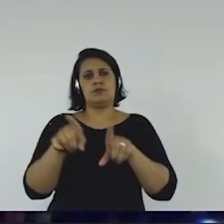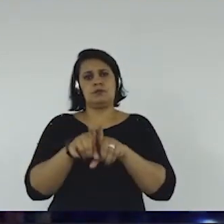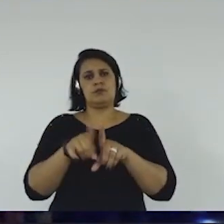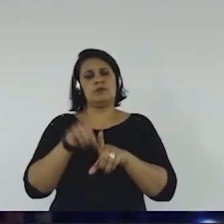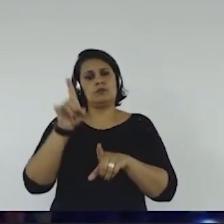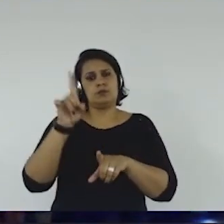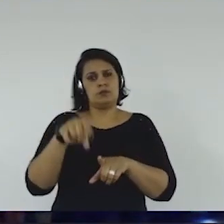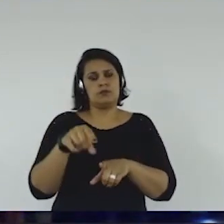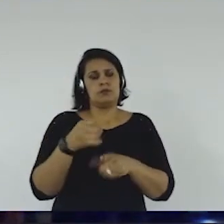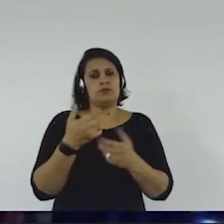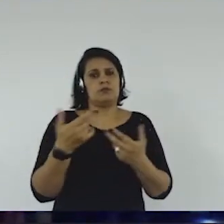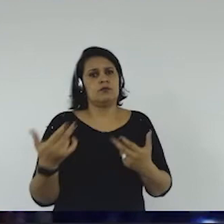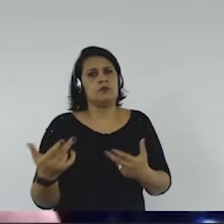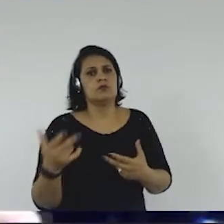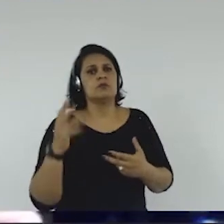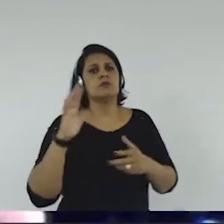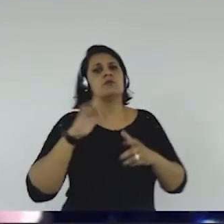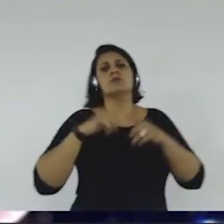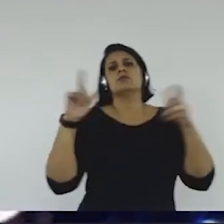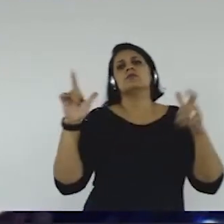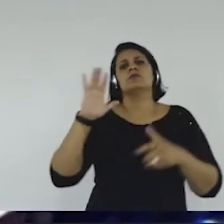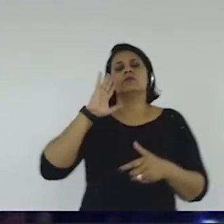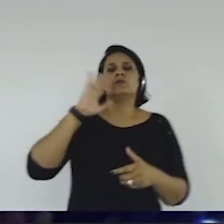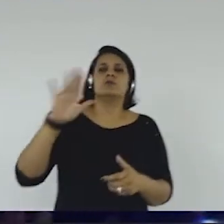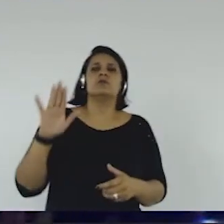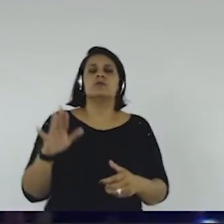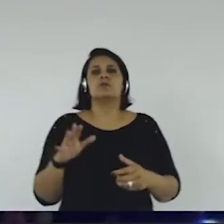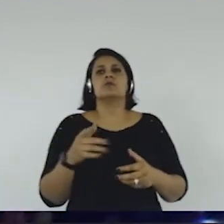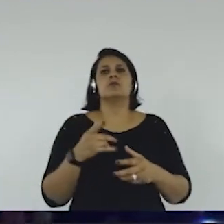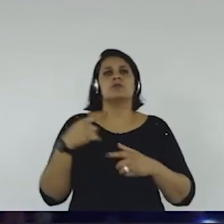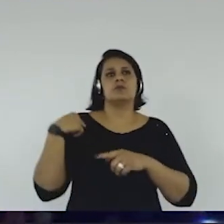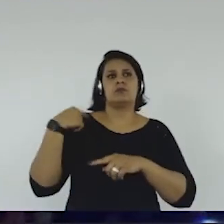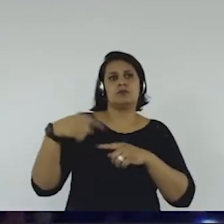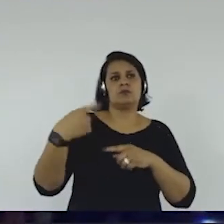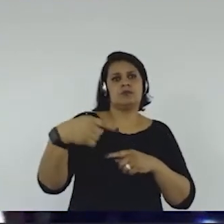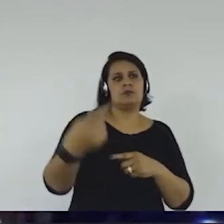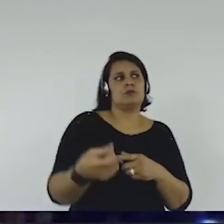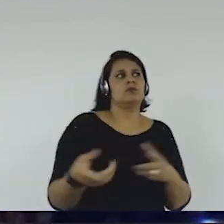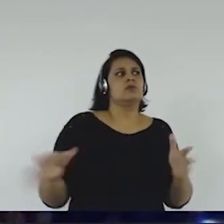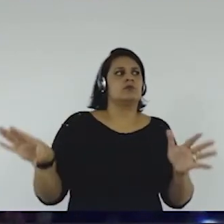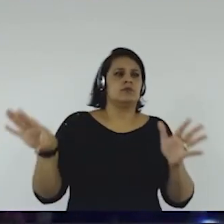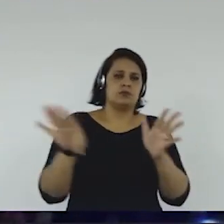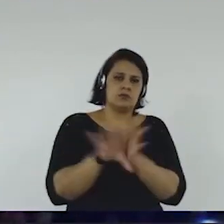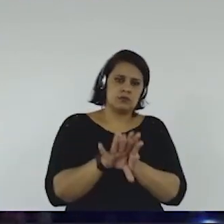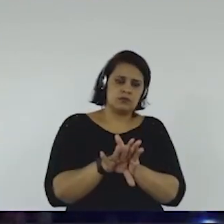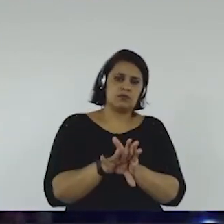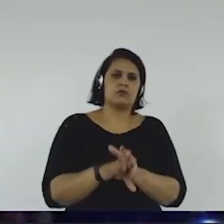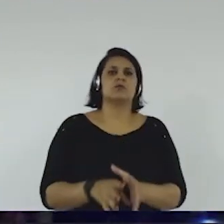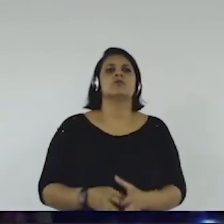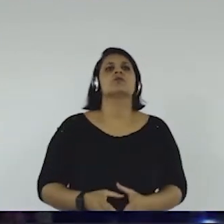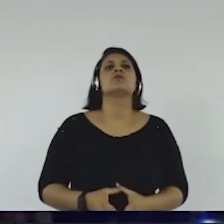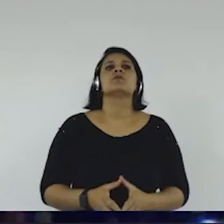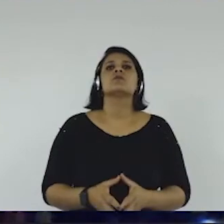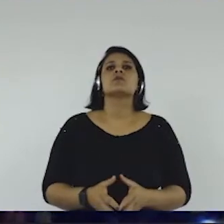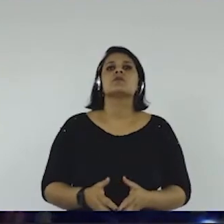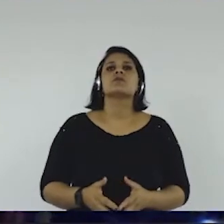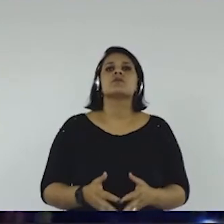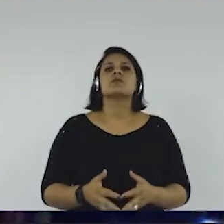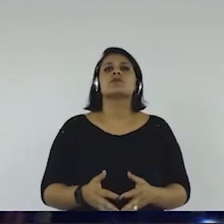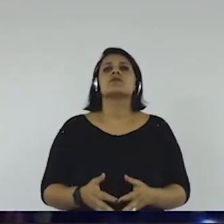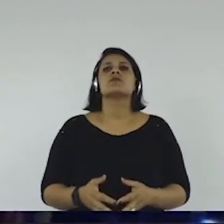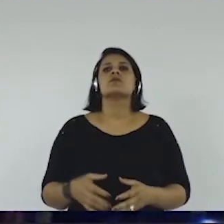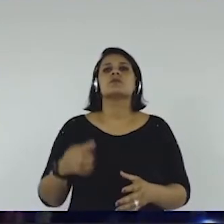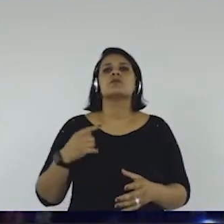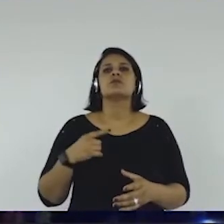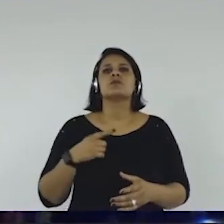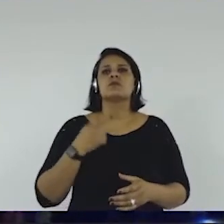uma demanda ainda maior para as gerações futuras que já estão chegando aí. Não é? Nós, em muito pouco